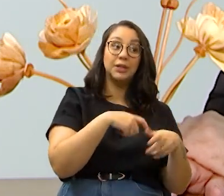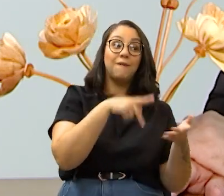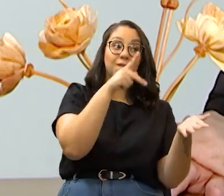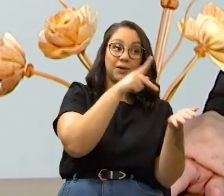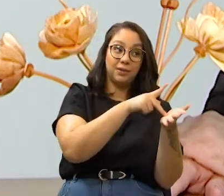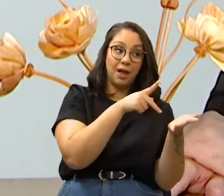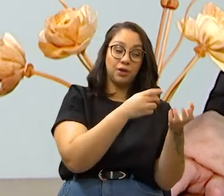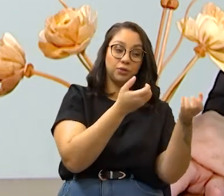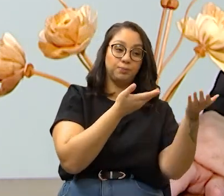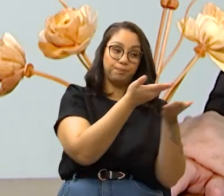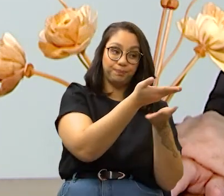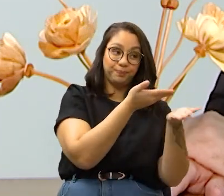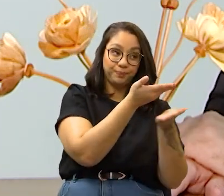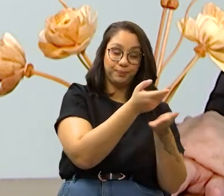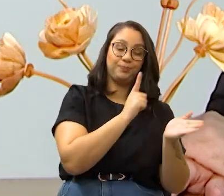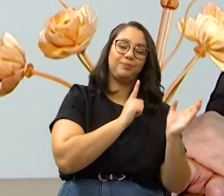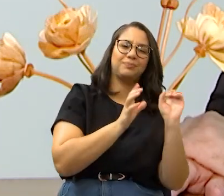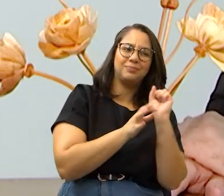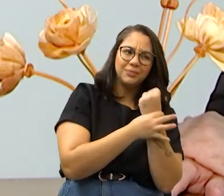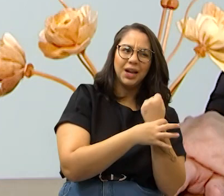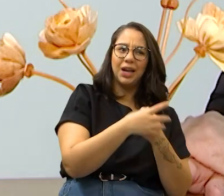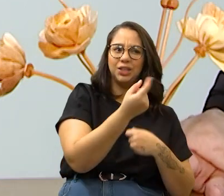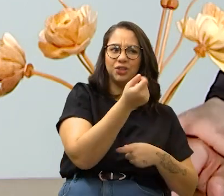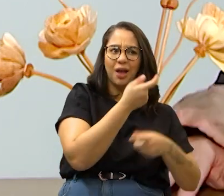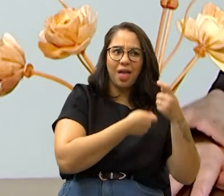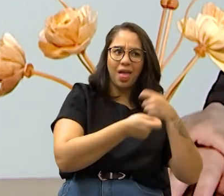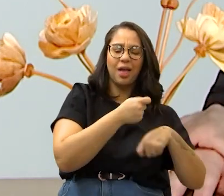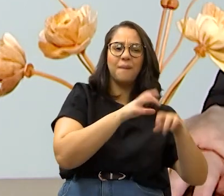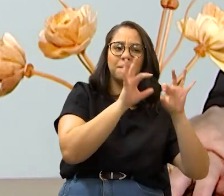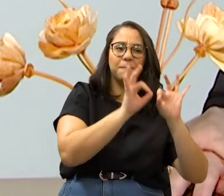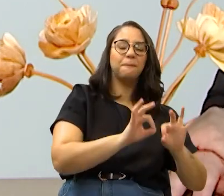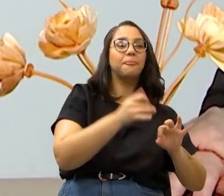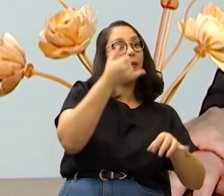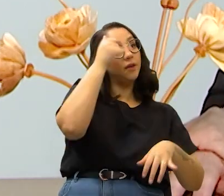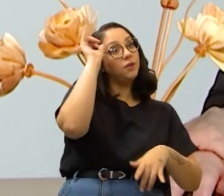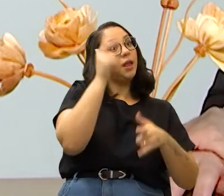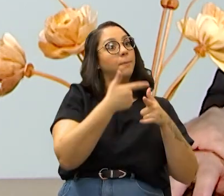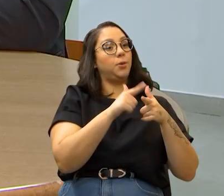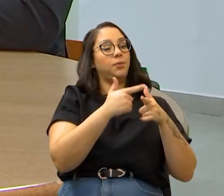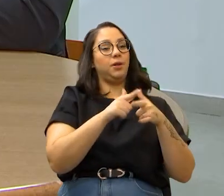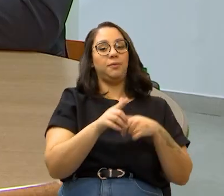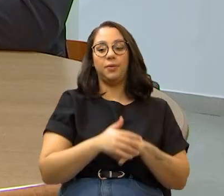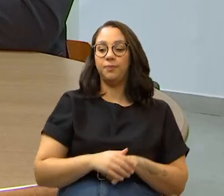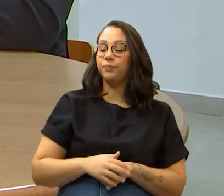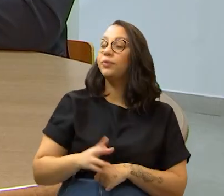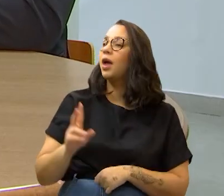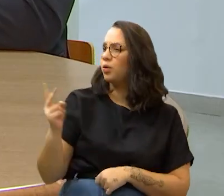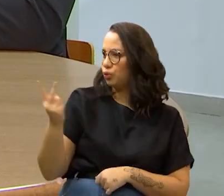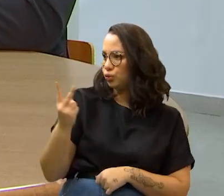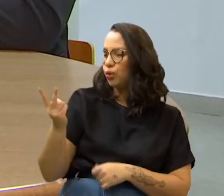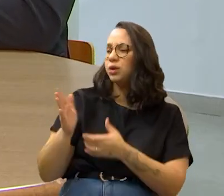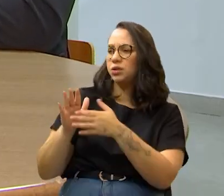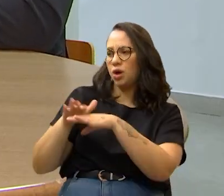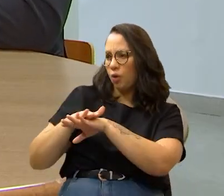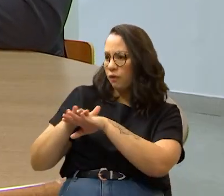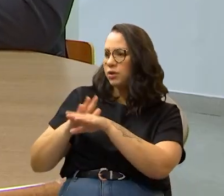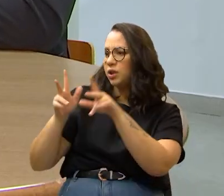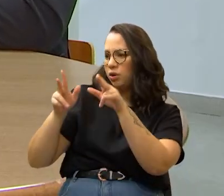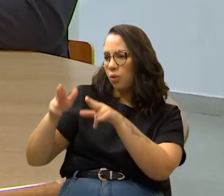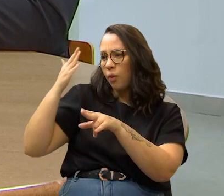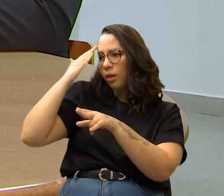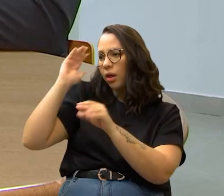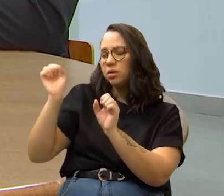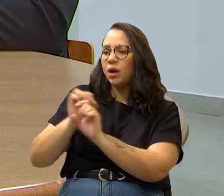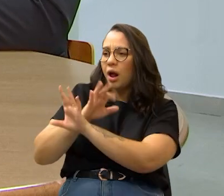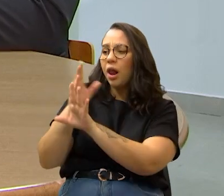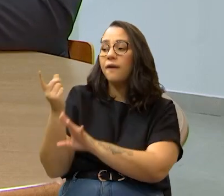nesse momento para garantir as rendas direito e não cair em algum problema, né? Que eles estejam conversando realmente a mesma